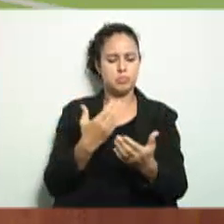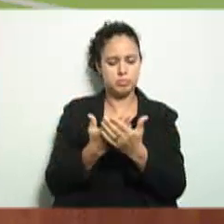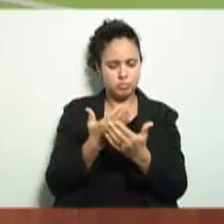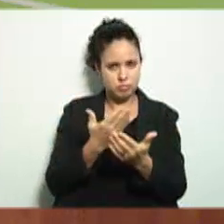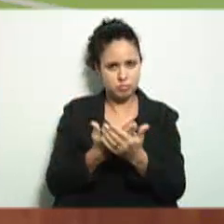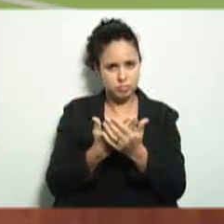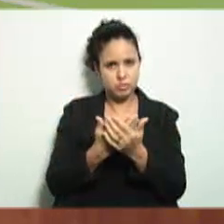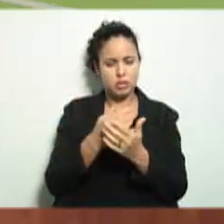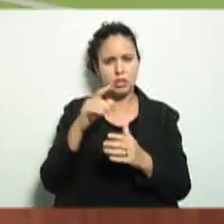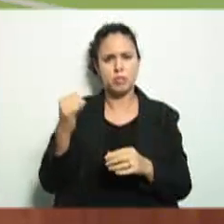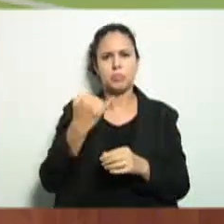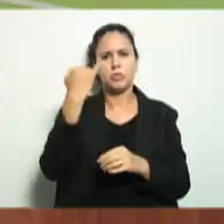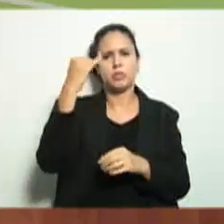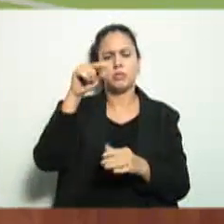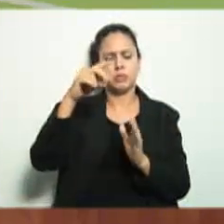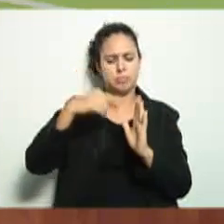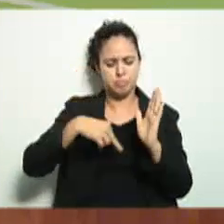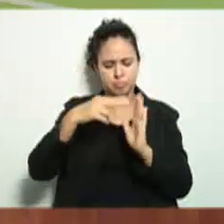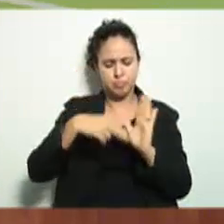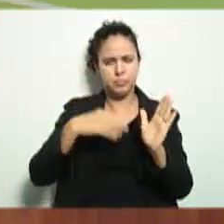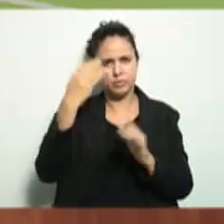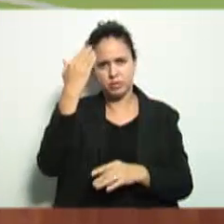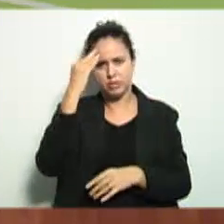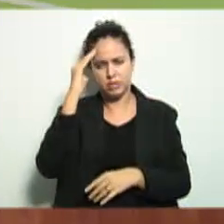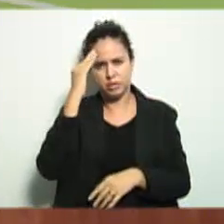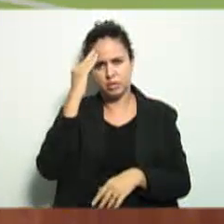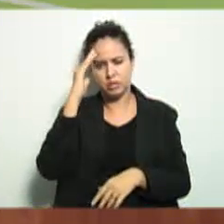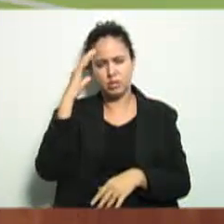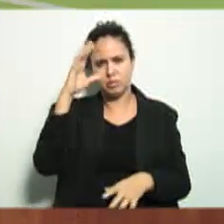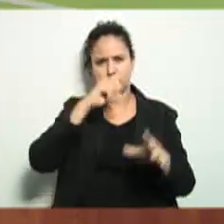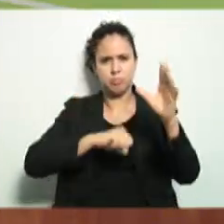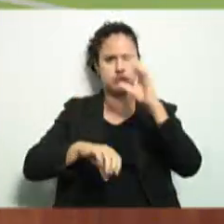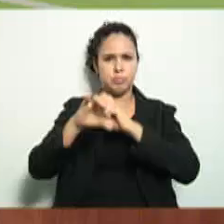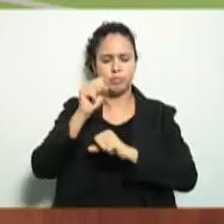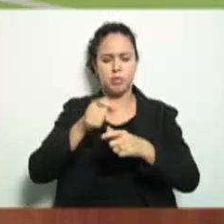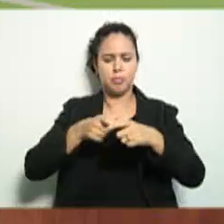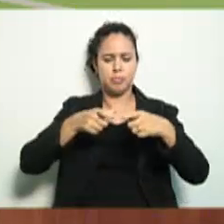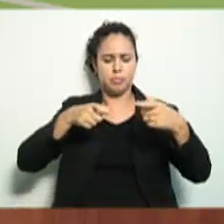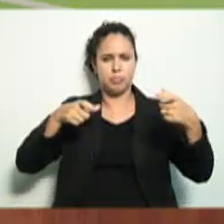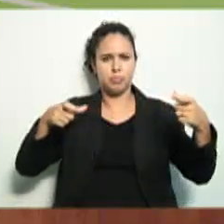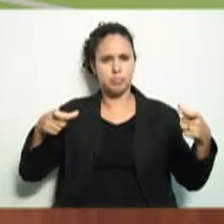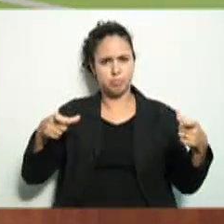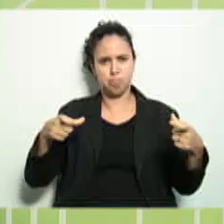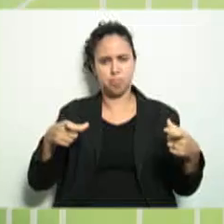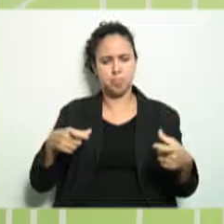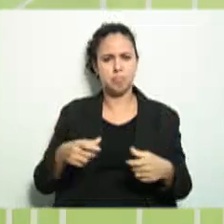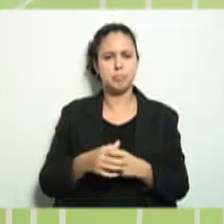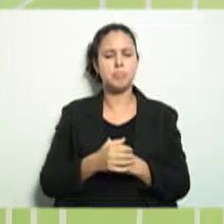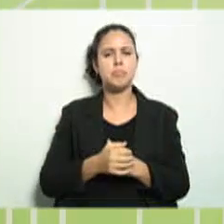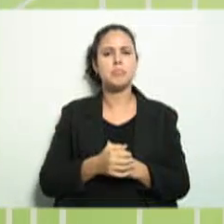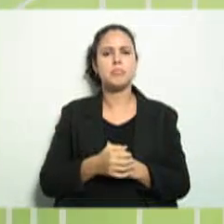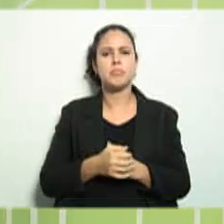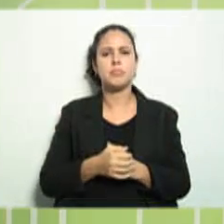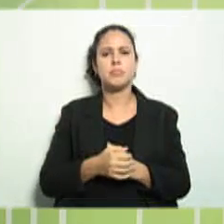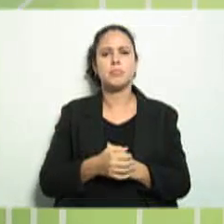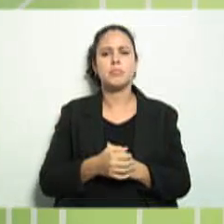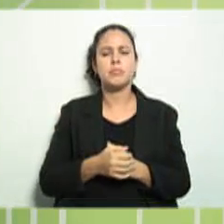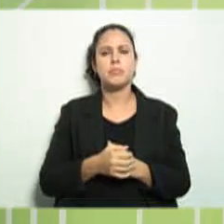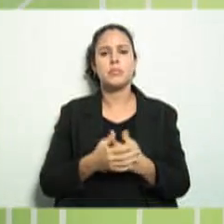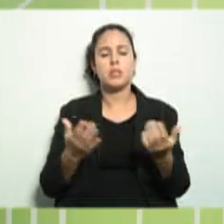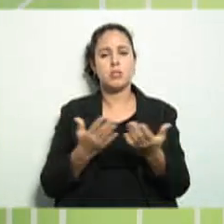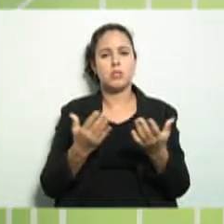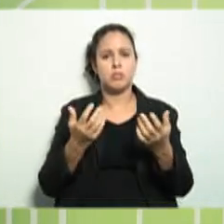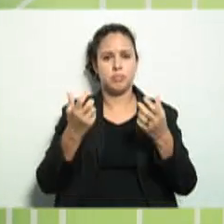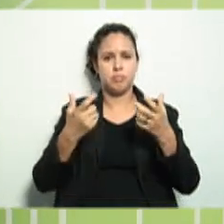entendam, compreendam, leiam e aumente aí ou amplie os seus conhecimentos. Vou falar